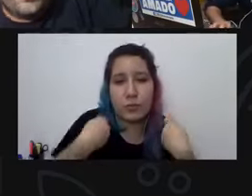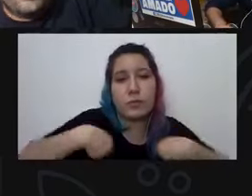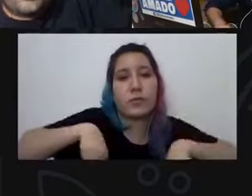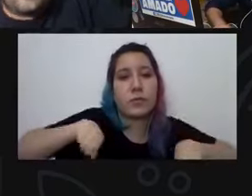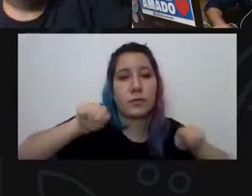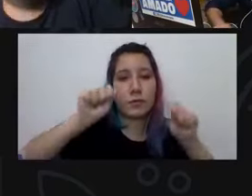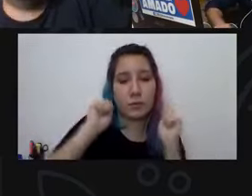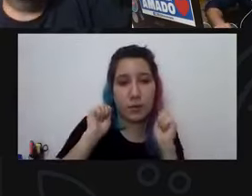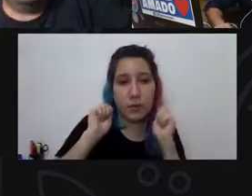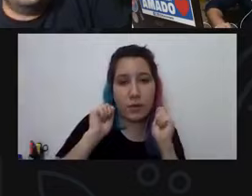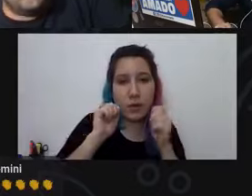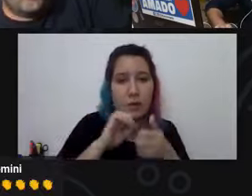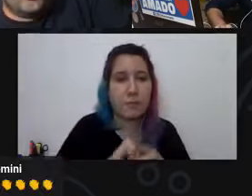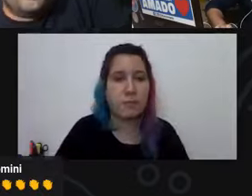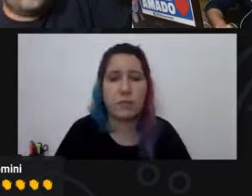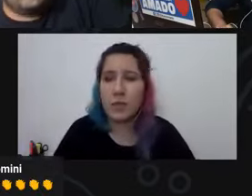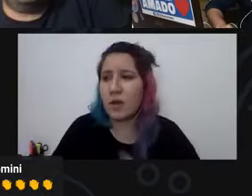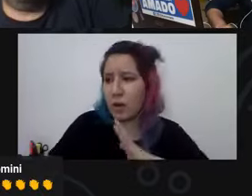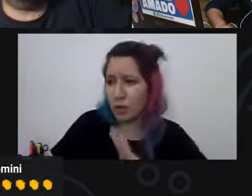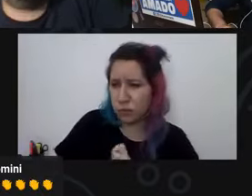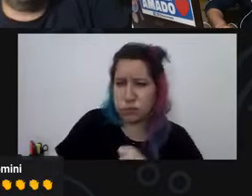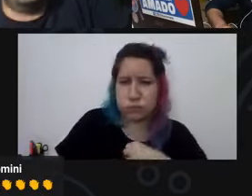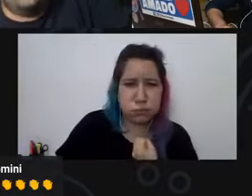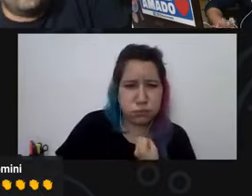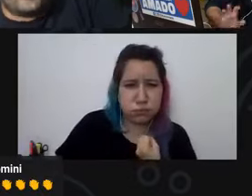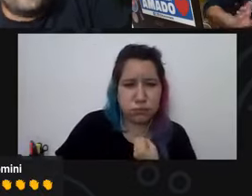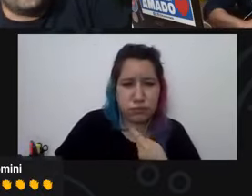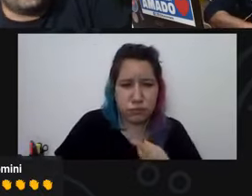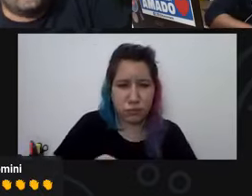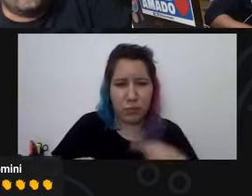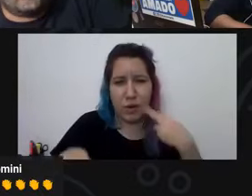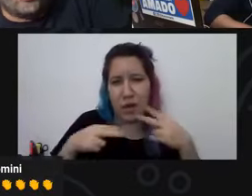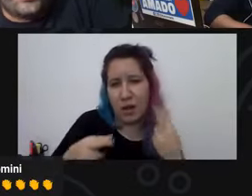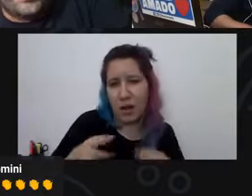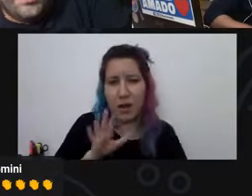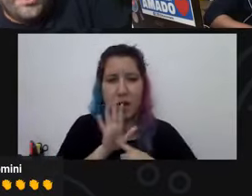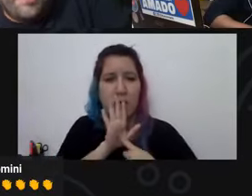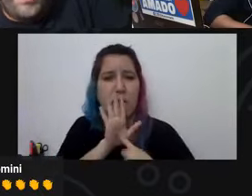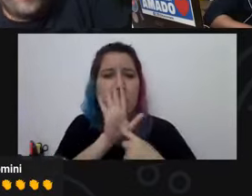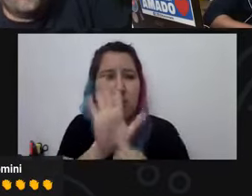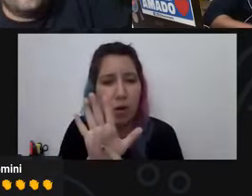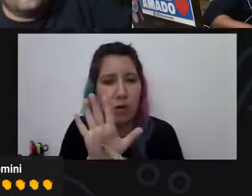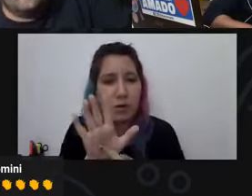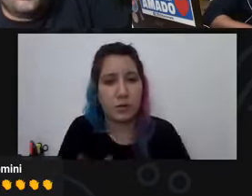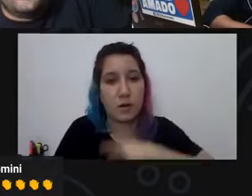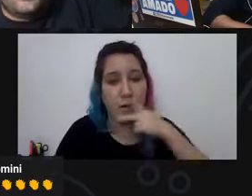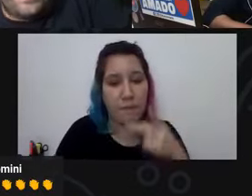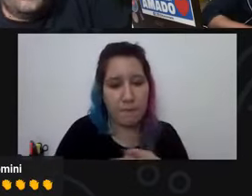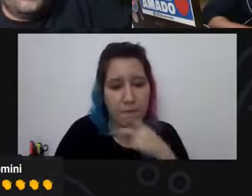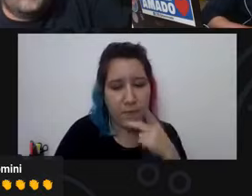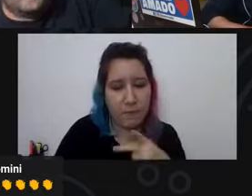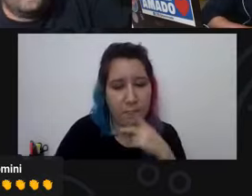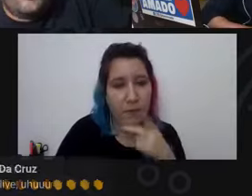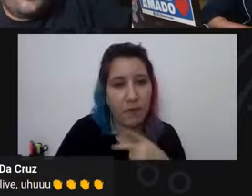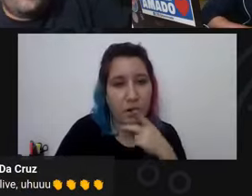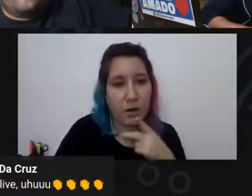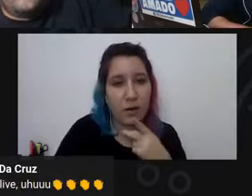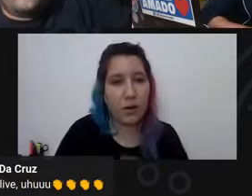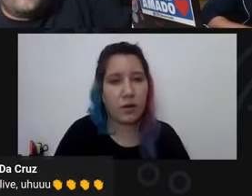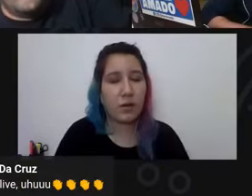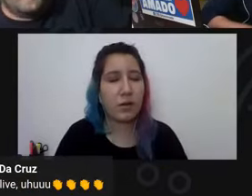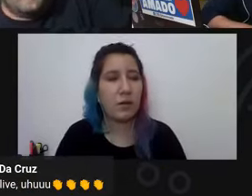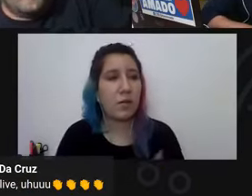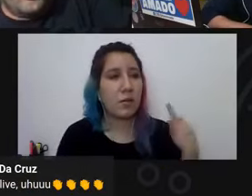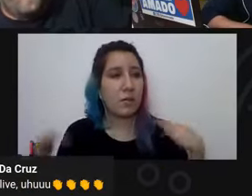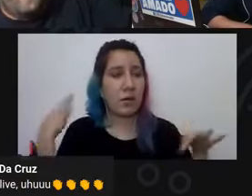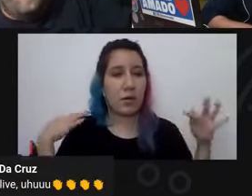sugestões, tragam as suas indignações, das suas indignações vamos trazer soluções para o turismo da cidade, e isso